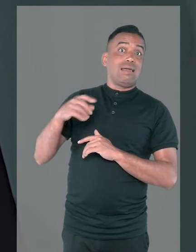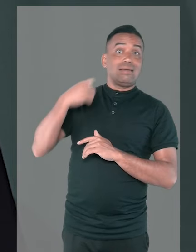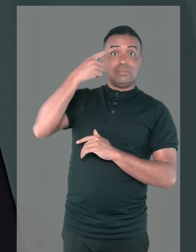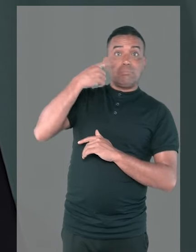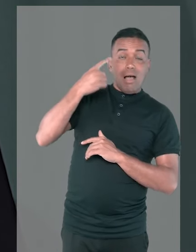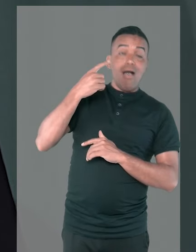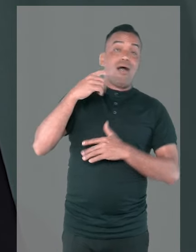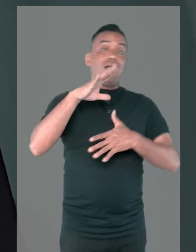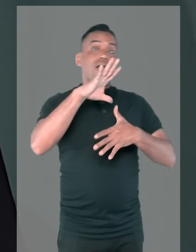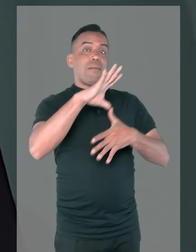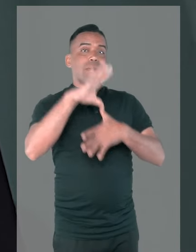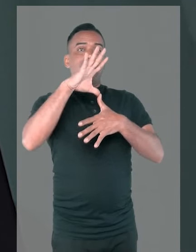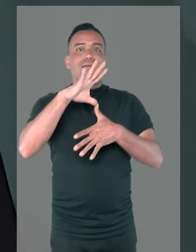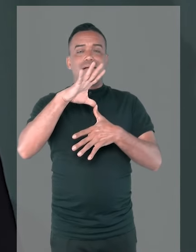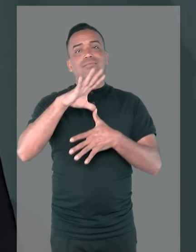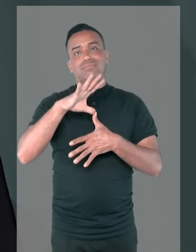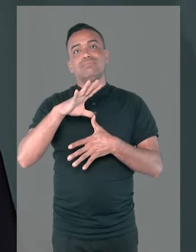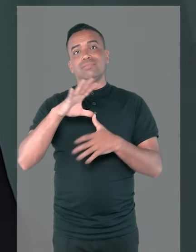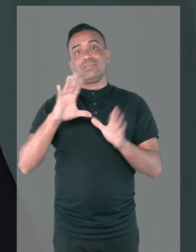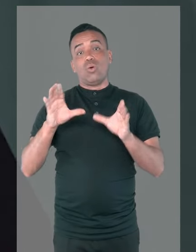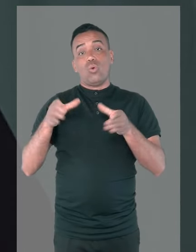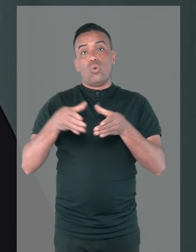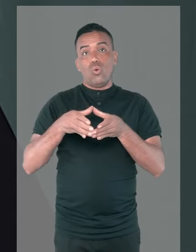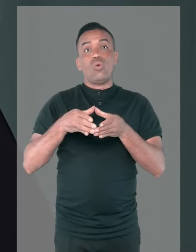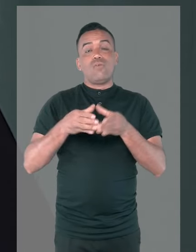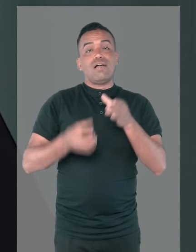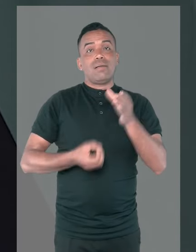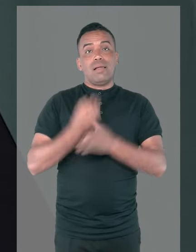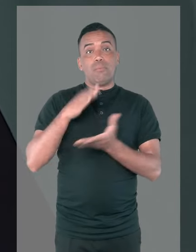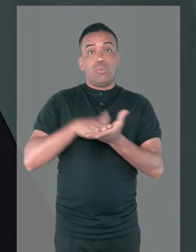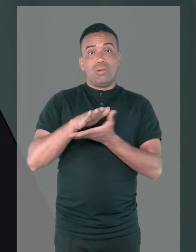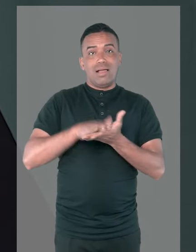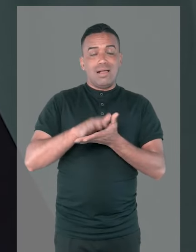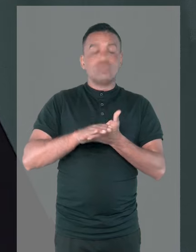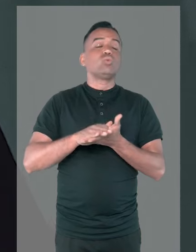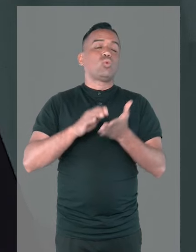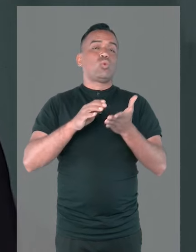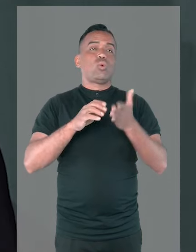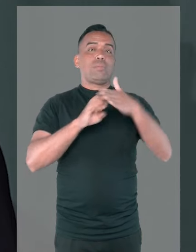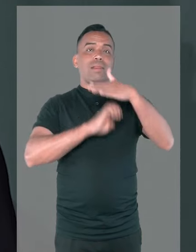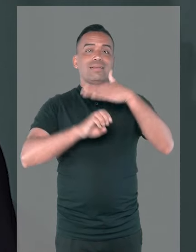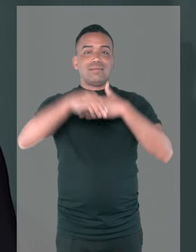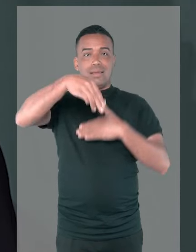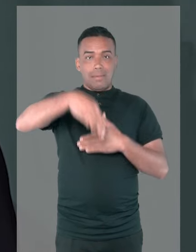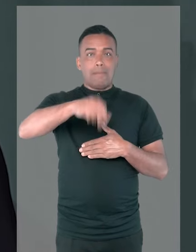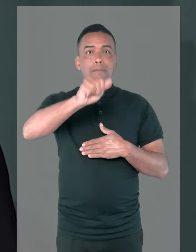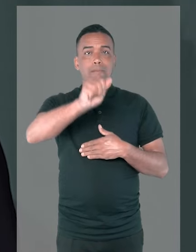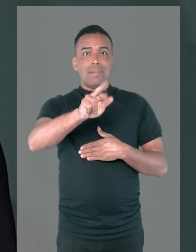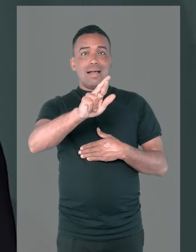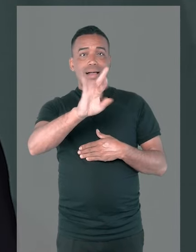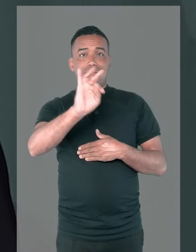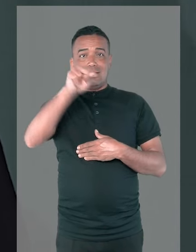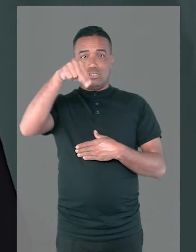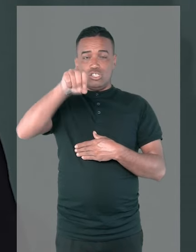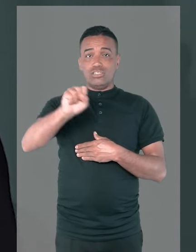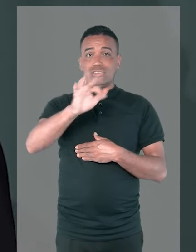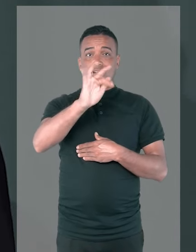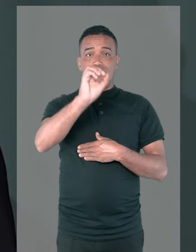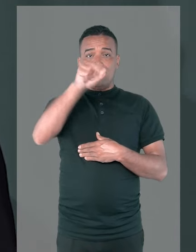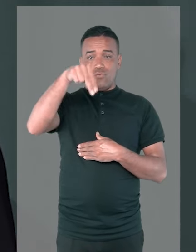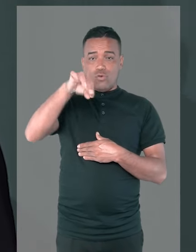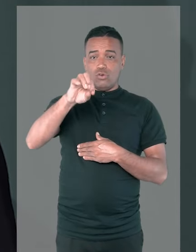vai chamar Coleção Errar Melhor, vai ser publicado pela editora Martins Fontes, e eu faço a coordenação editorial. Tenho traduzido cada